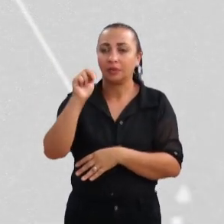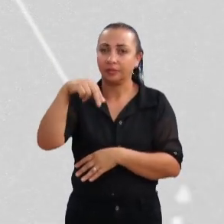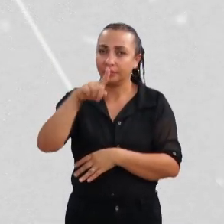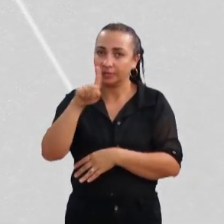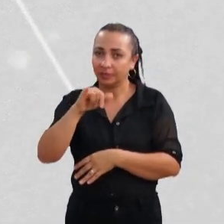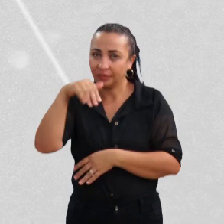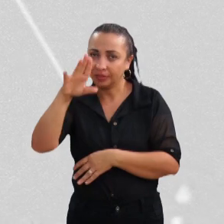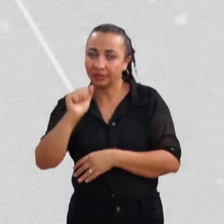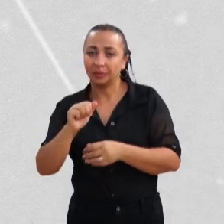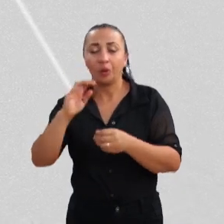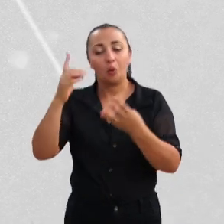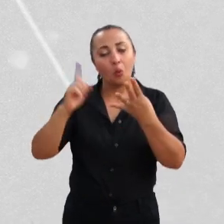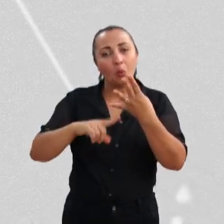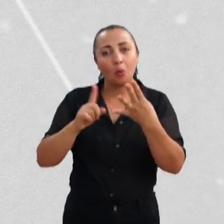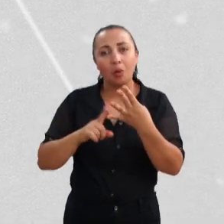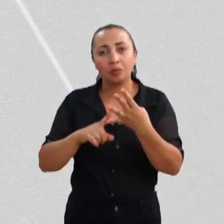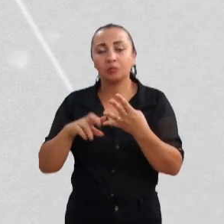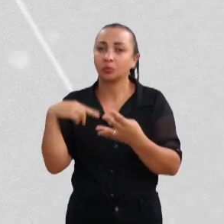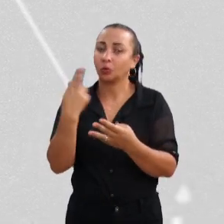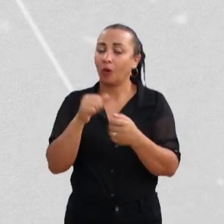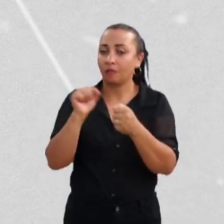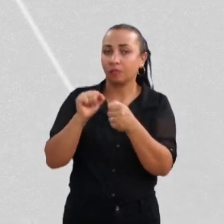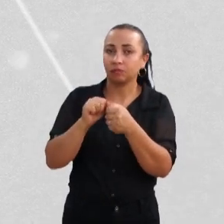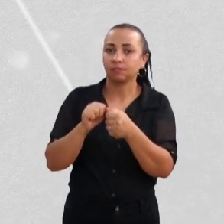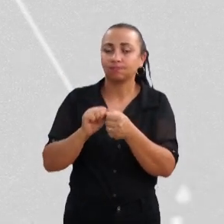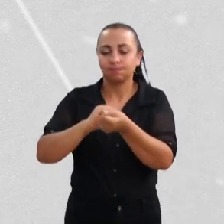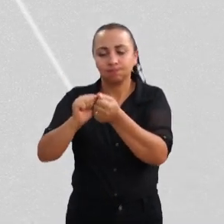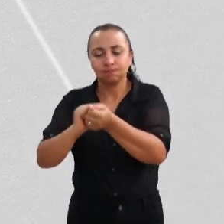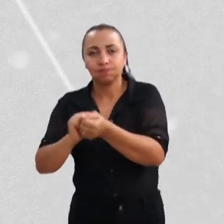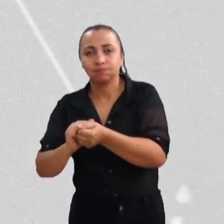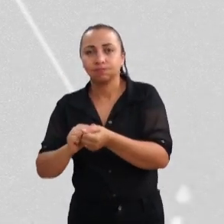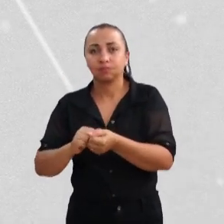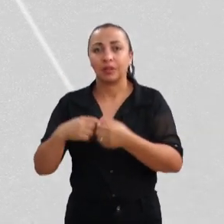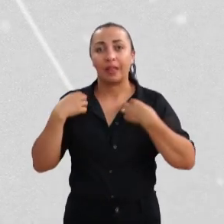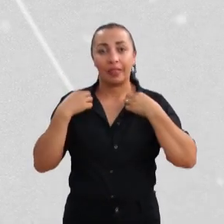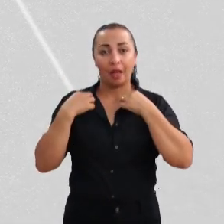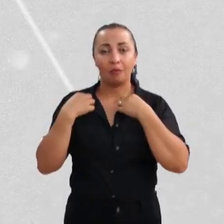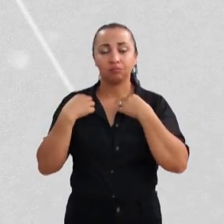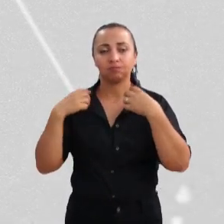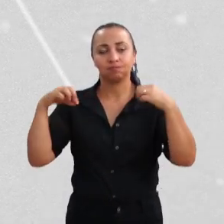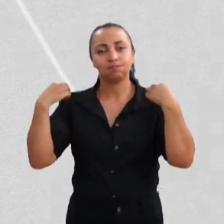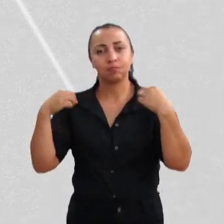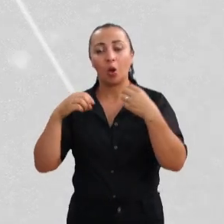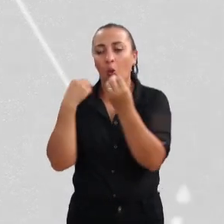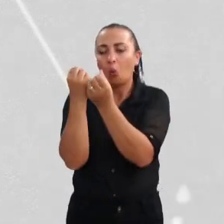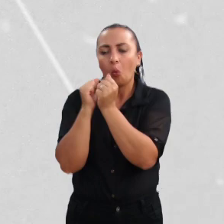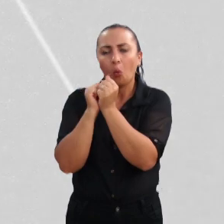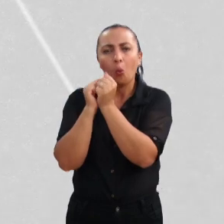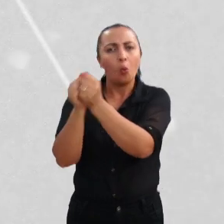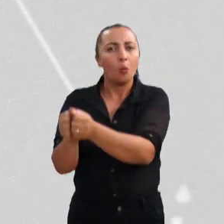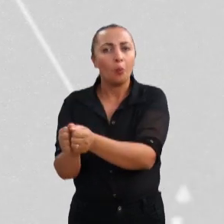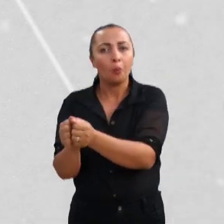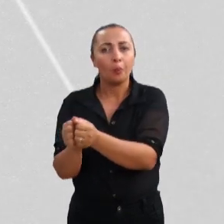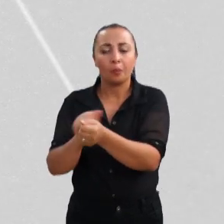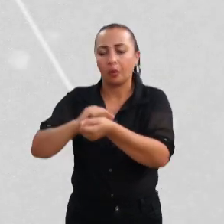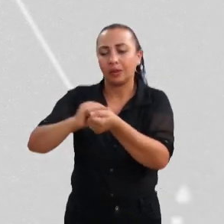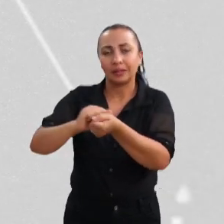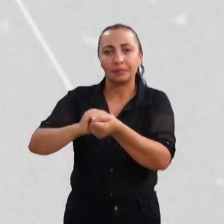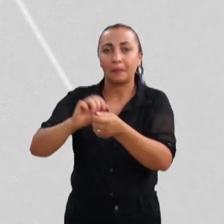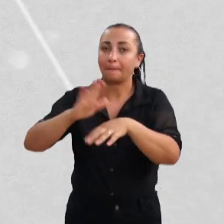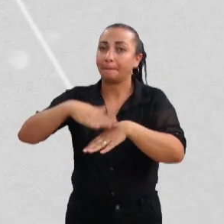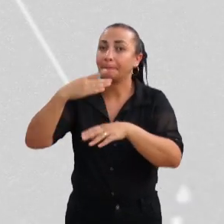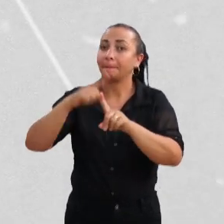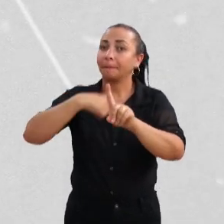enzima. E o quarto tratamento, a gente fez a lavagem do tecido com